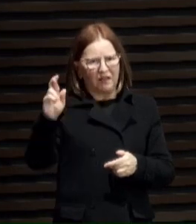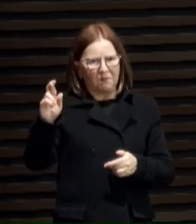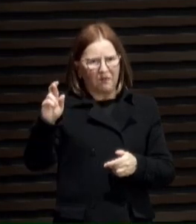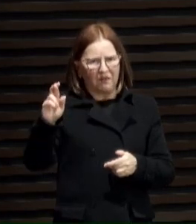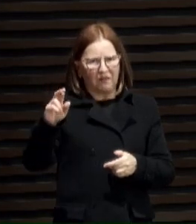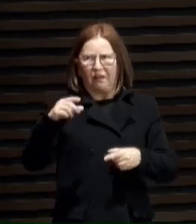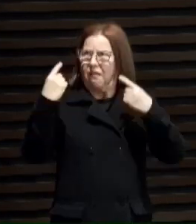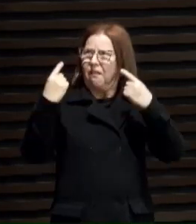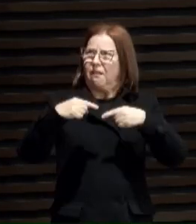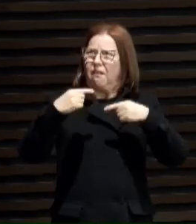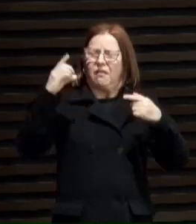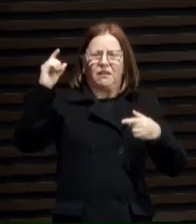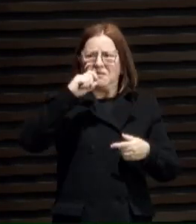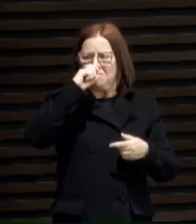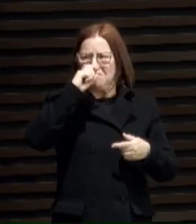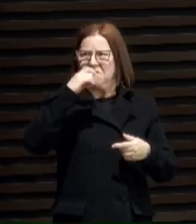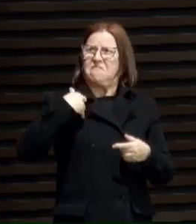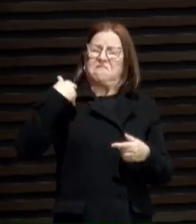rebelde, arrogante.